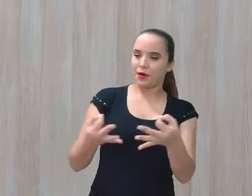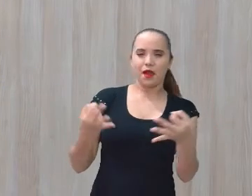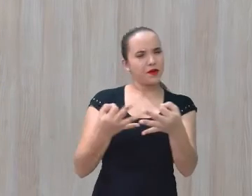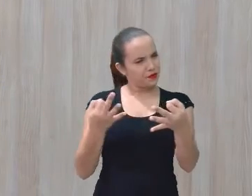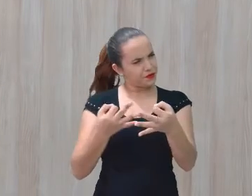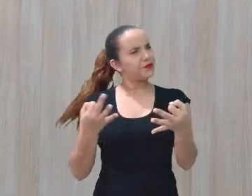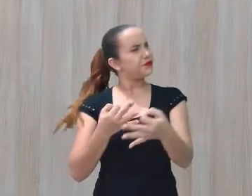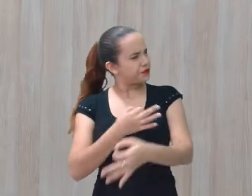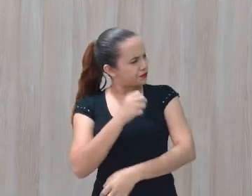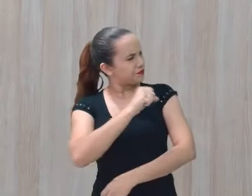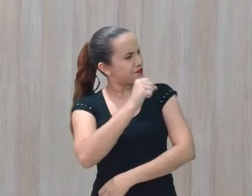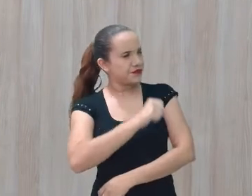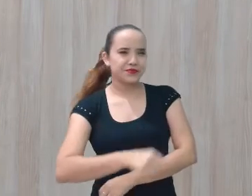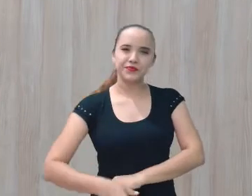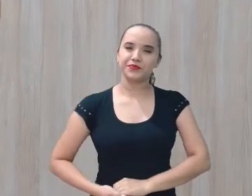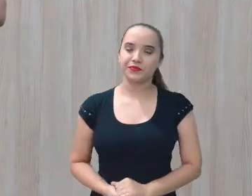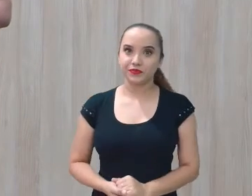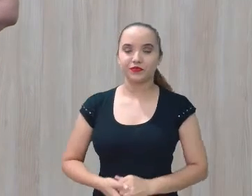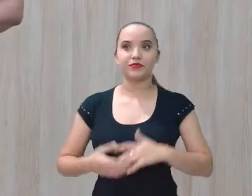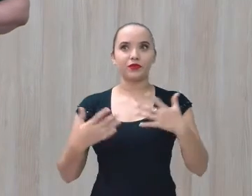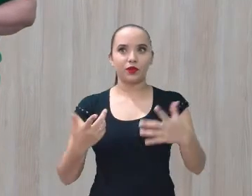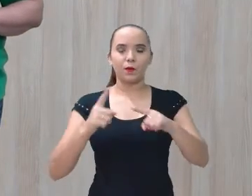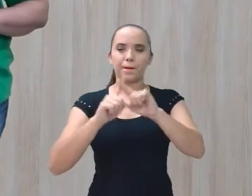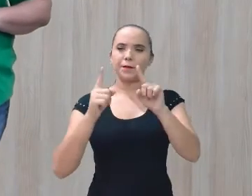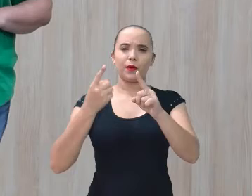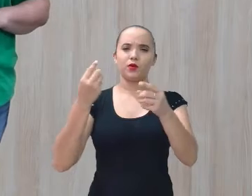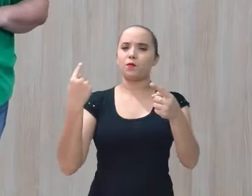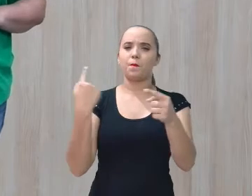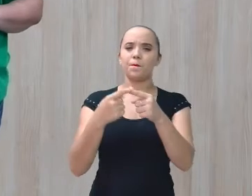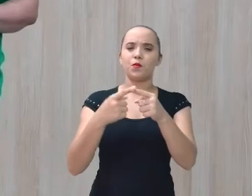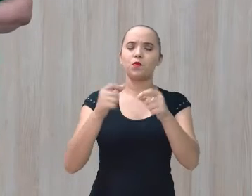que elas funcionam nesse contexto da tirinha?